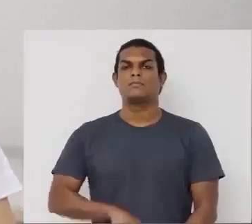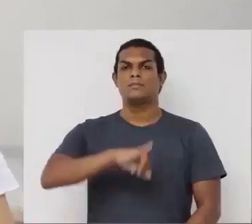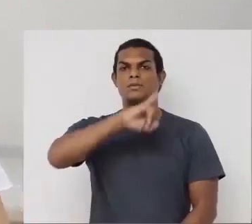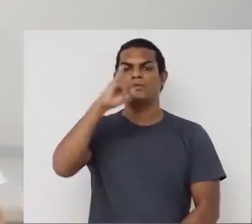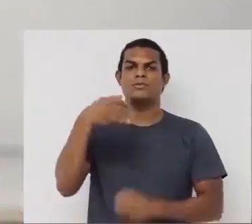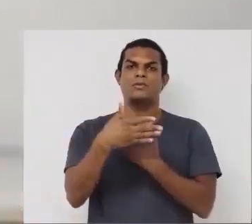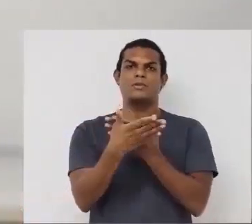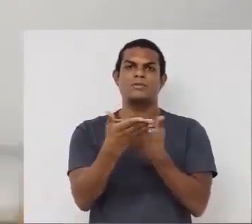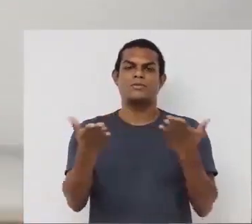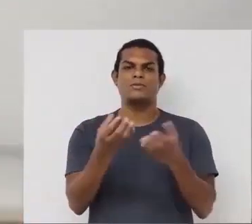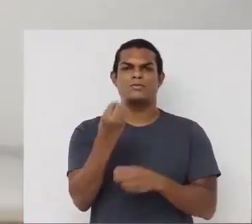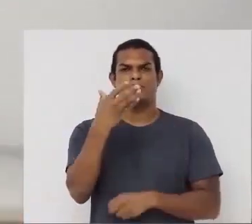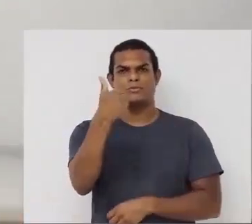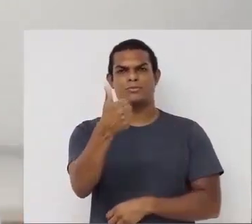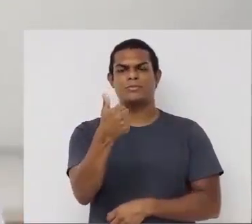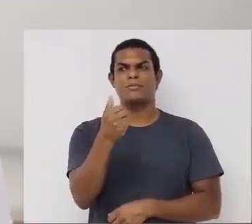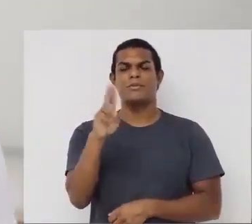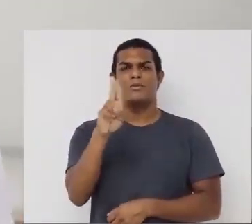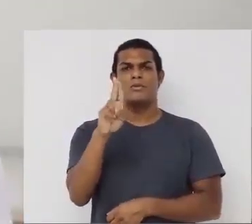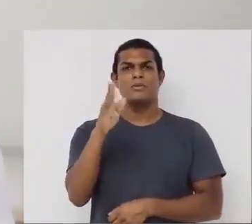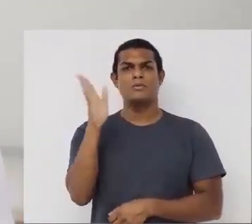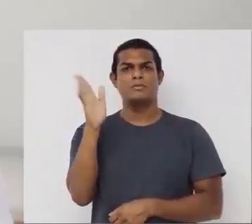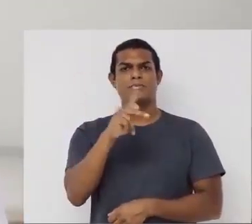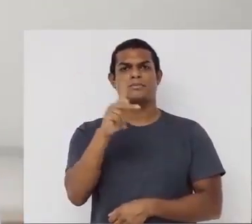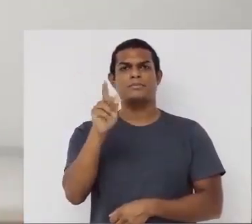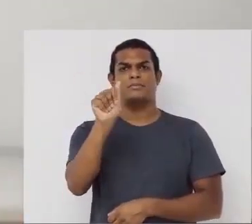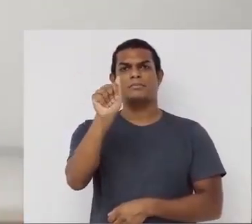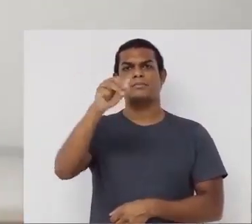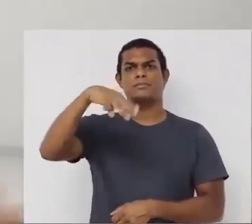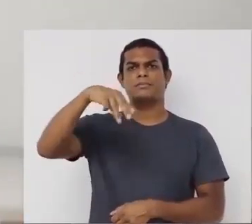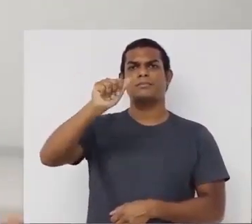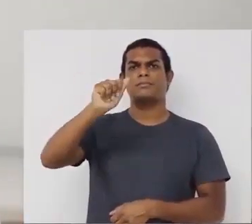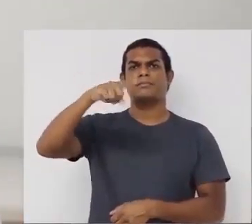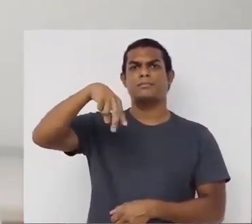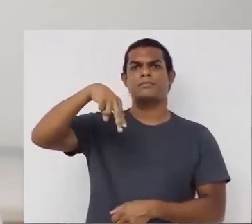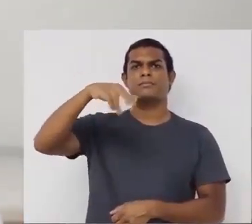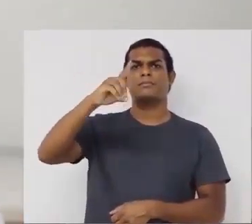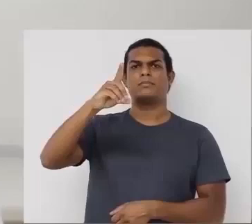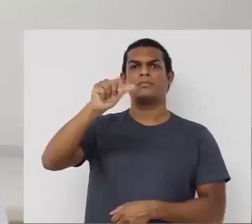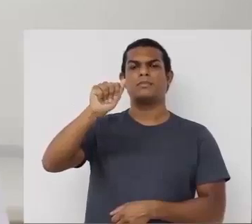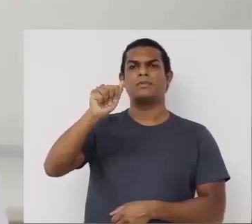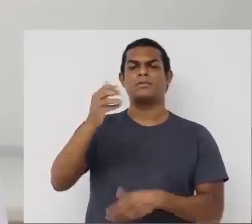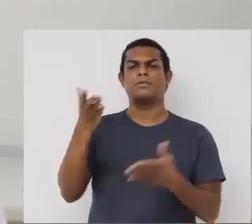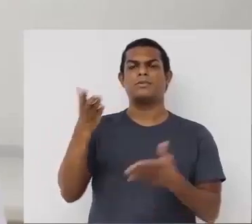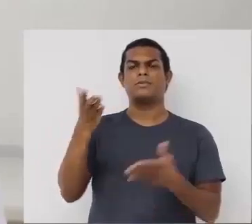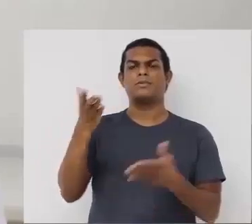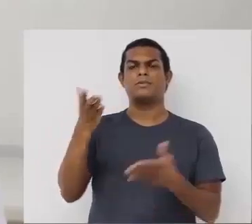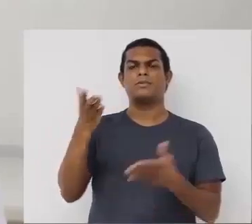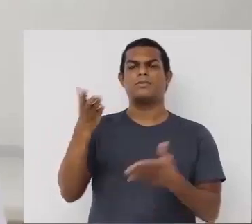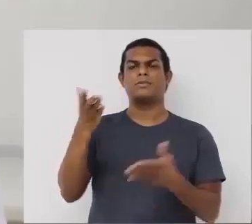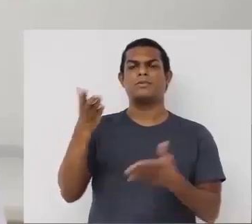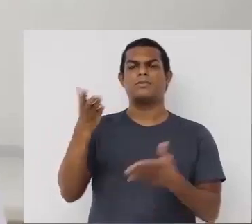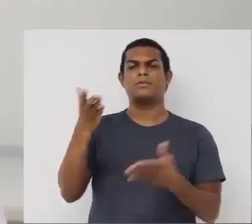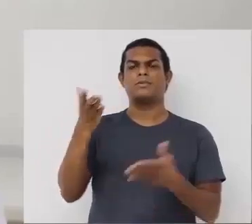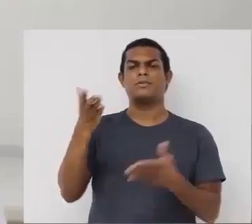Olá alunos, tudo bem? Meu nome é Amanda Aires e a gente começa hoje o módulo de Finanças Corporativas.